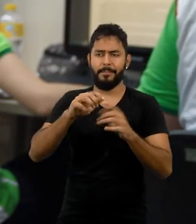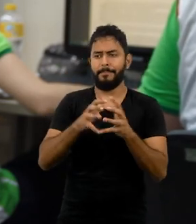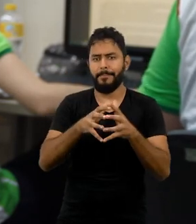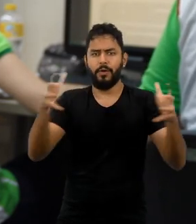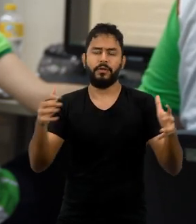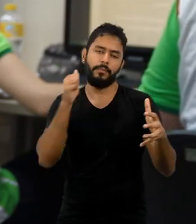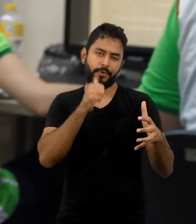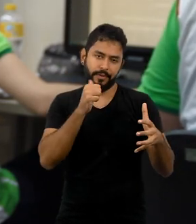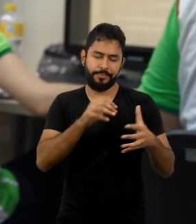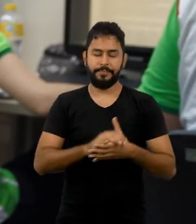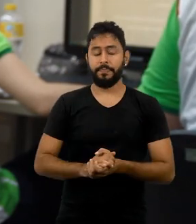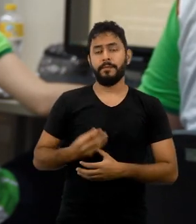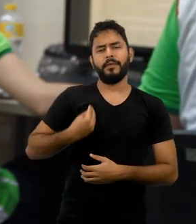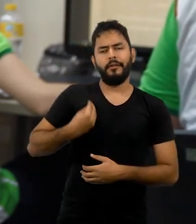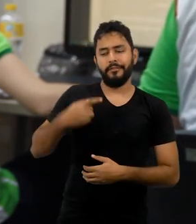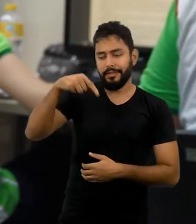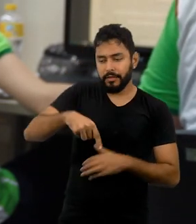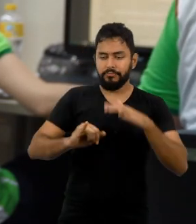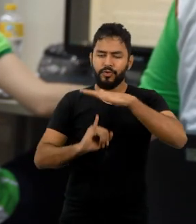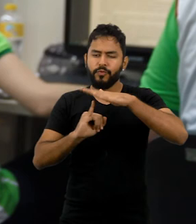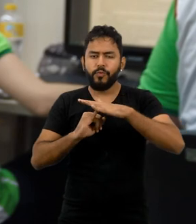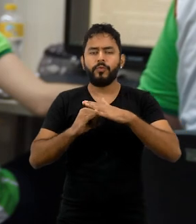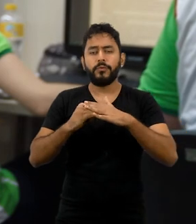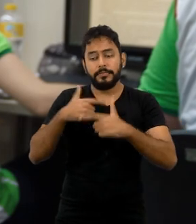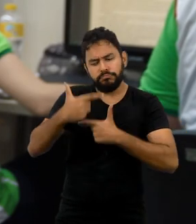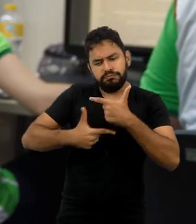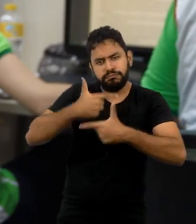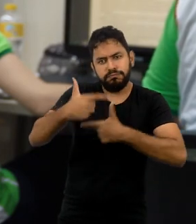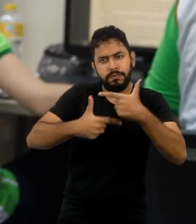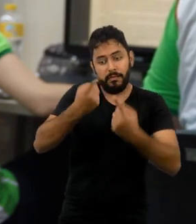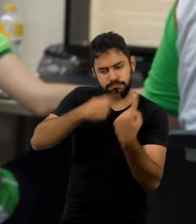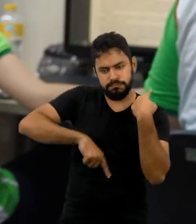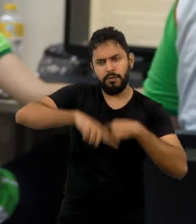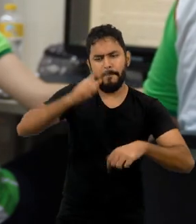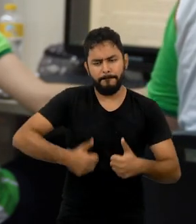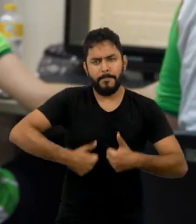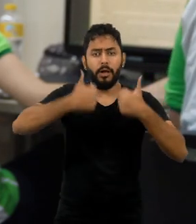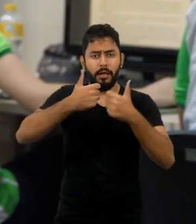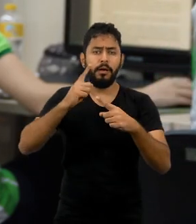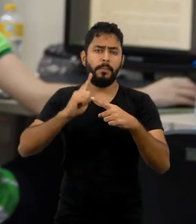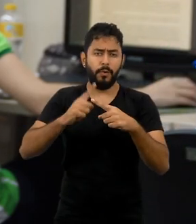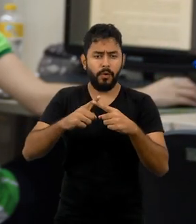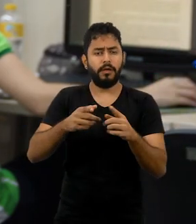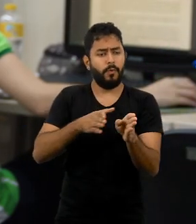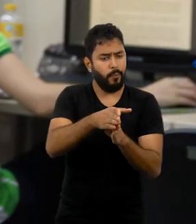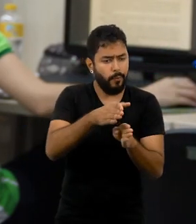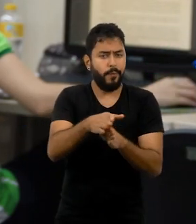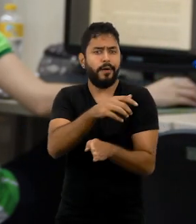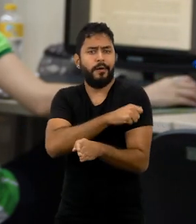dentro do Instituto é fazer cada vez mais o melhor, né? Porque os nossos clientes são os nossos alunos